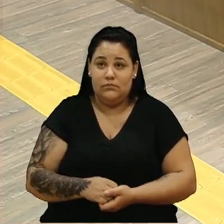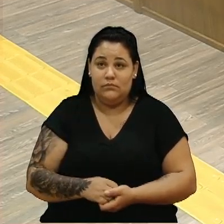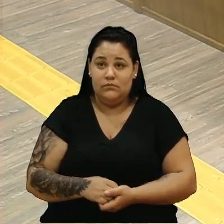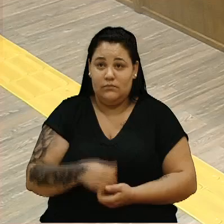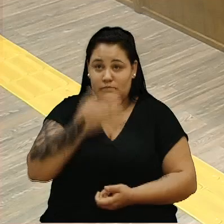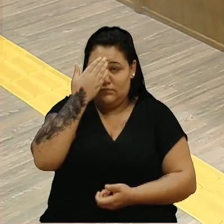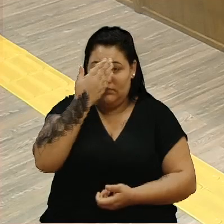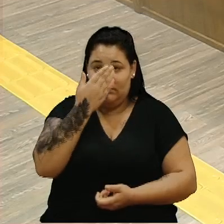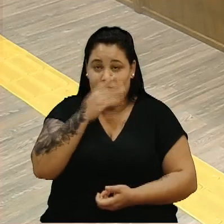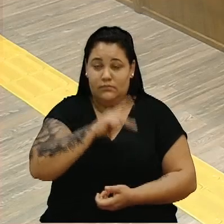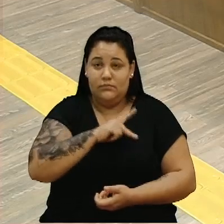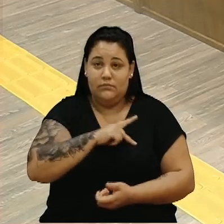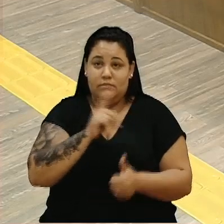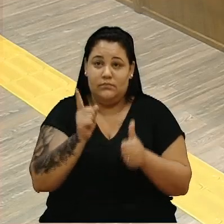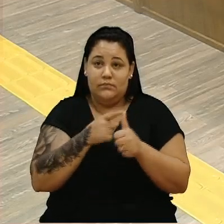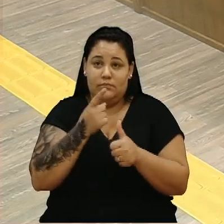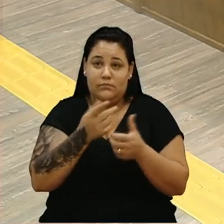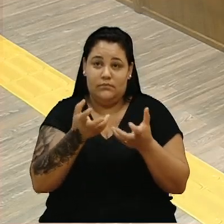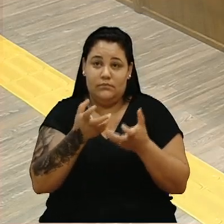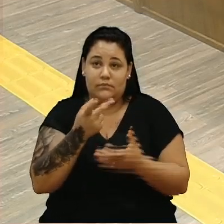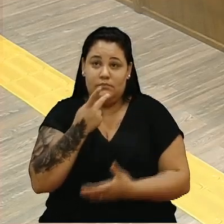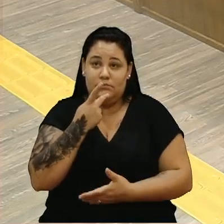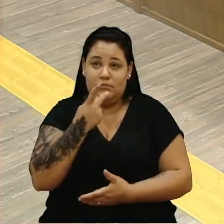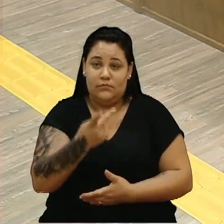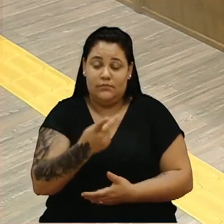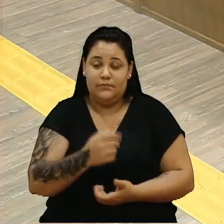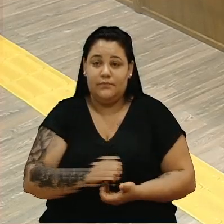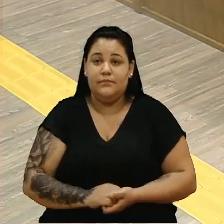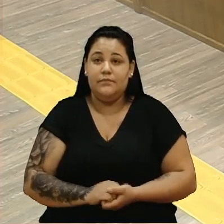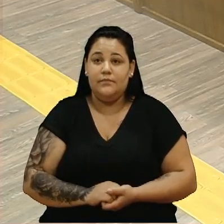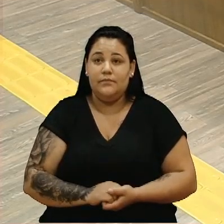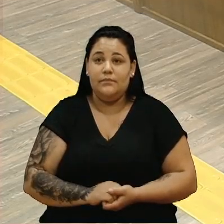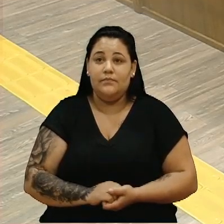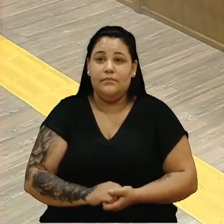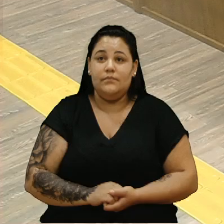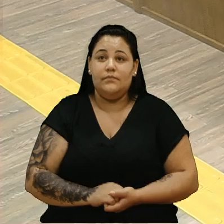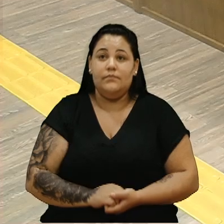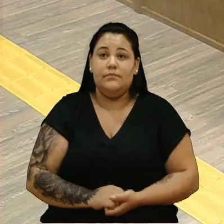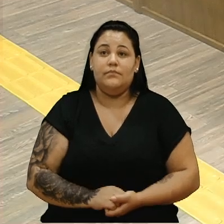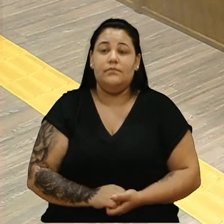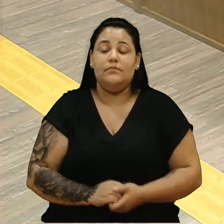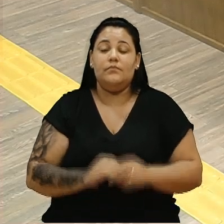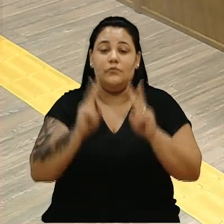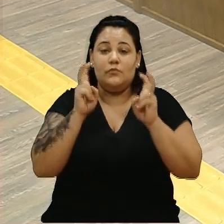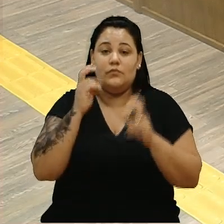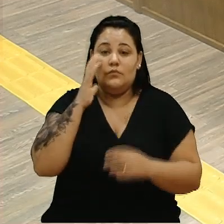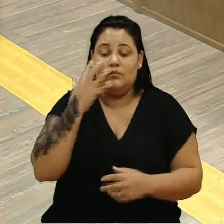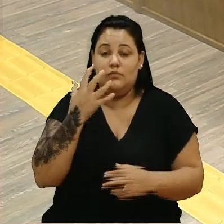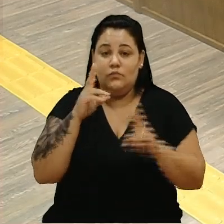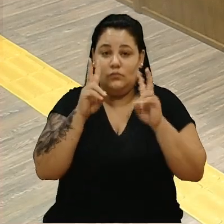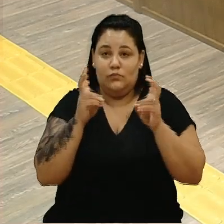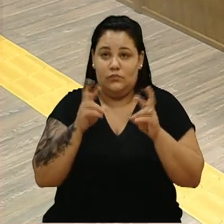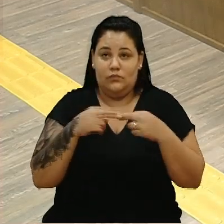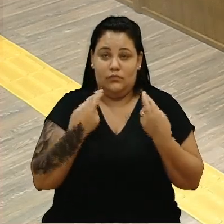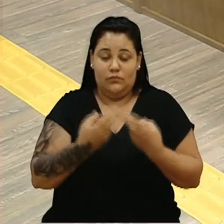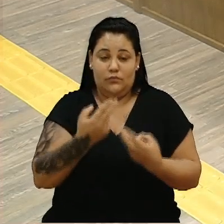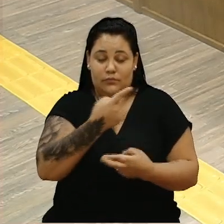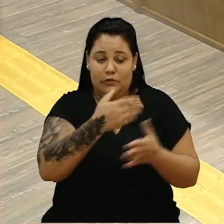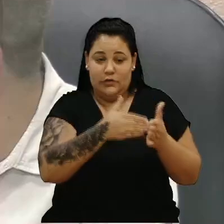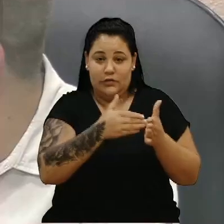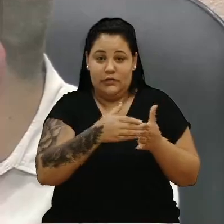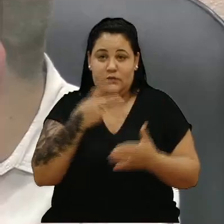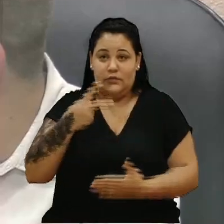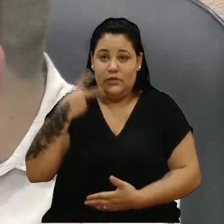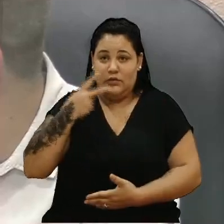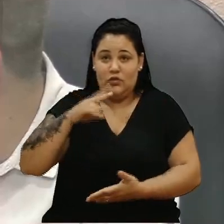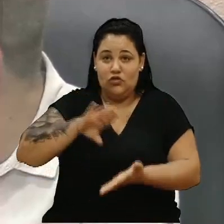presidente. Primeiramente, eu gostaria de falar sobre uma questão que surgiu hoje na sessão. Enfim, até o vereador Ramon ele retirou